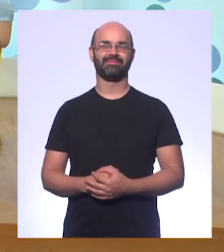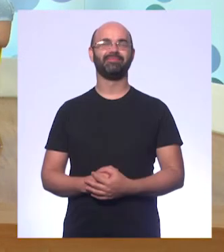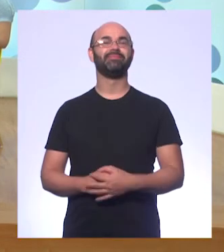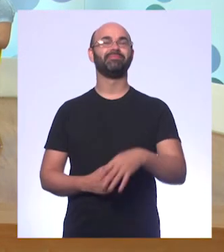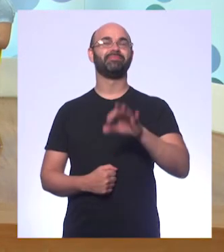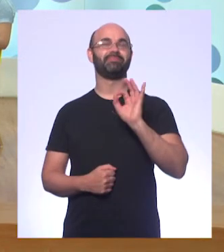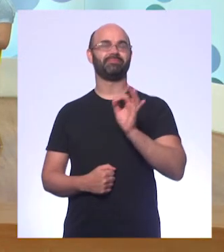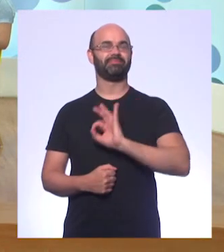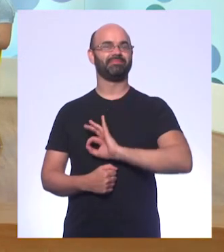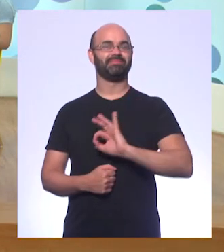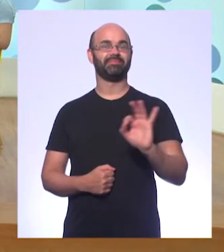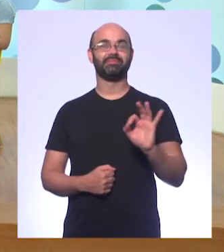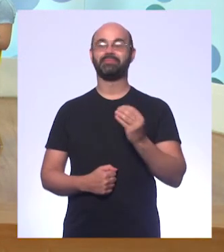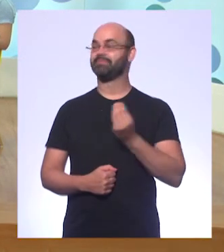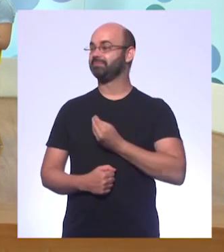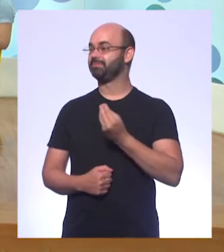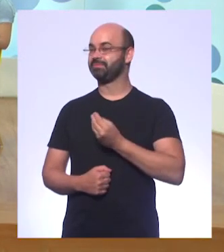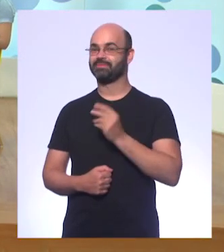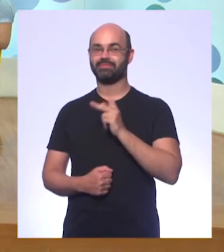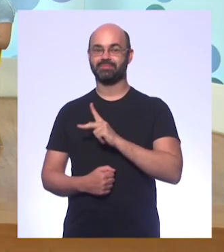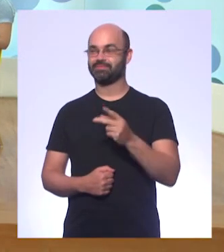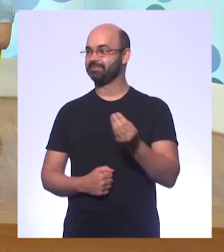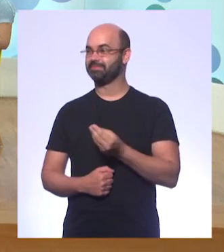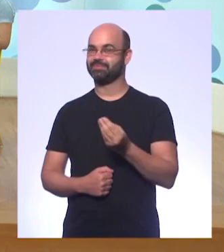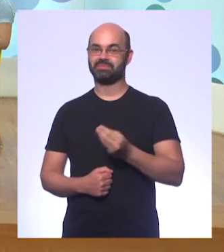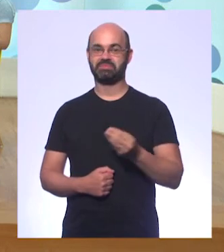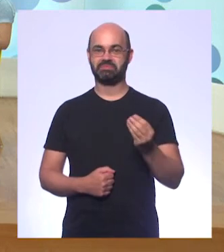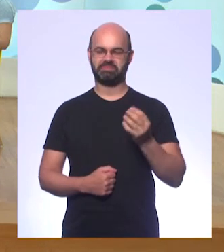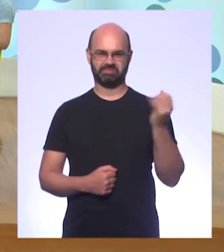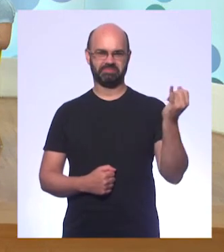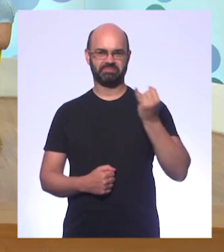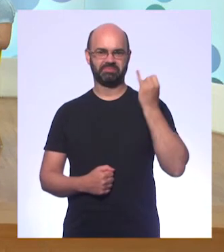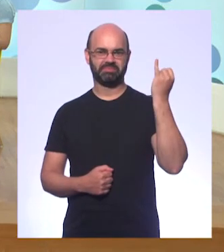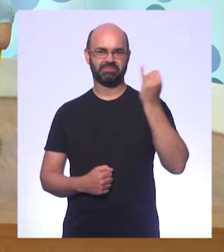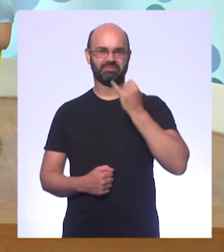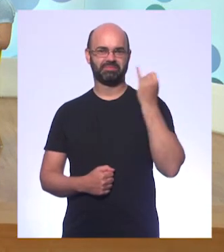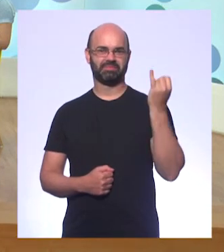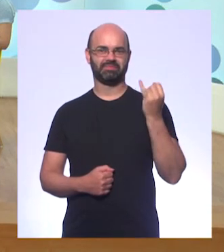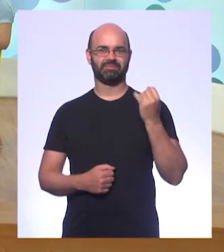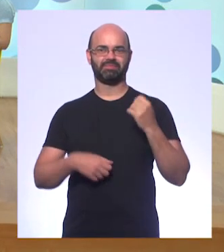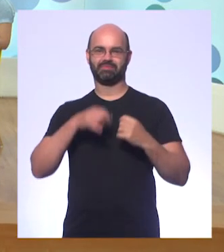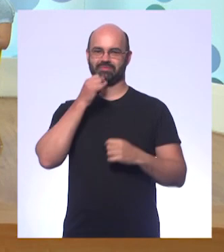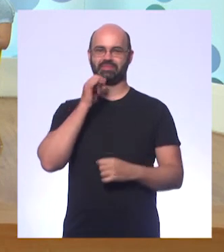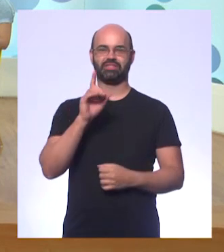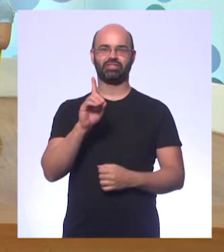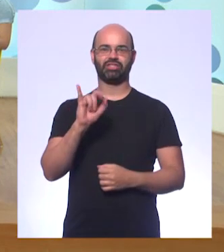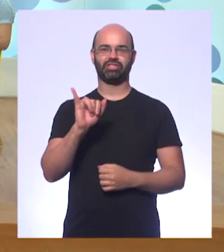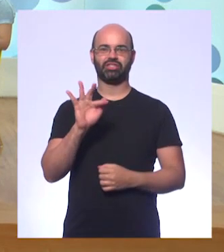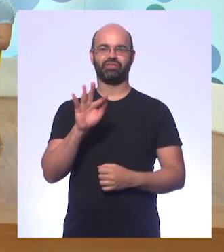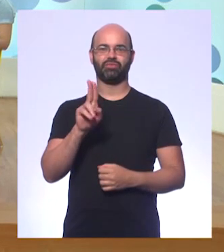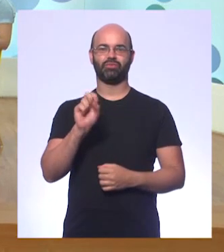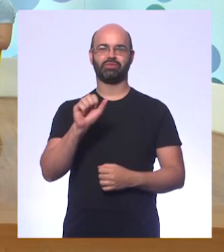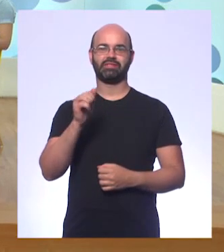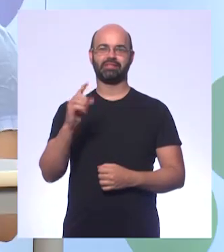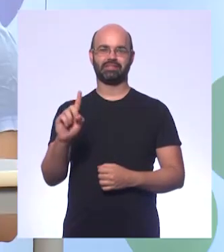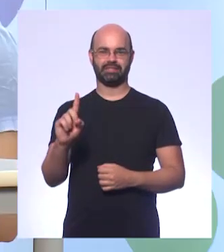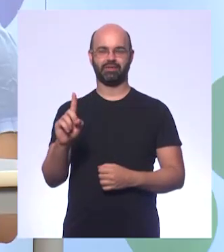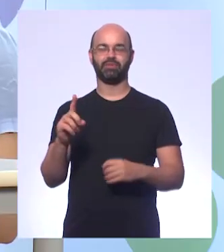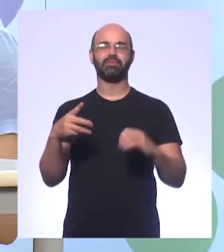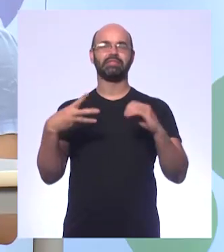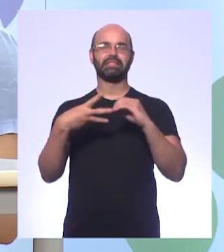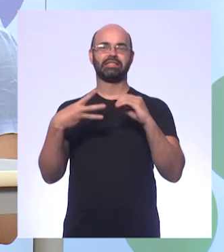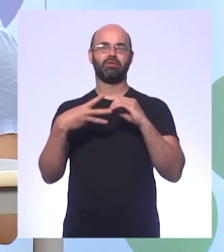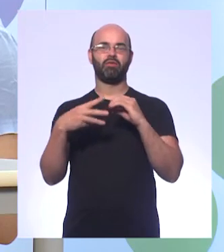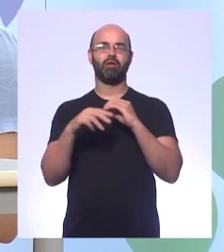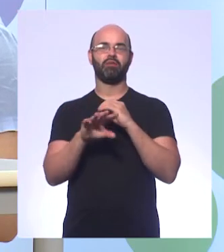Muito bem, e aí, professora? Será que existe alguma importância em relação à difusão para a respiração celular? Ah, tem